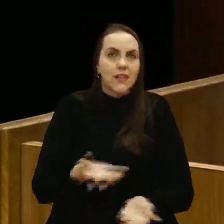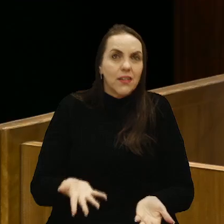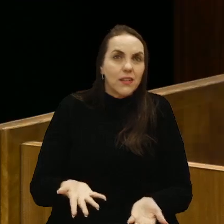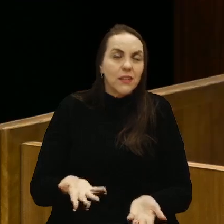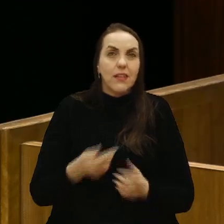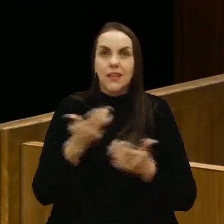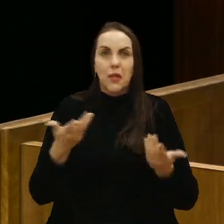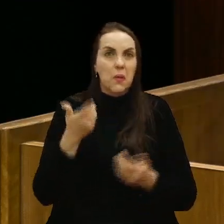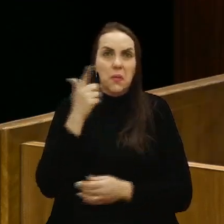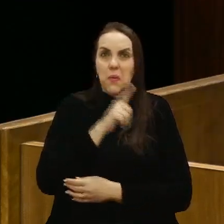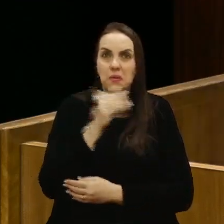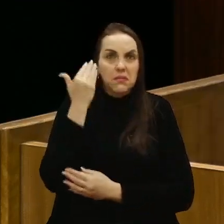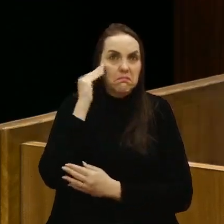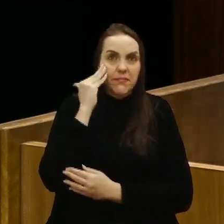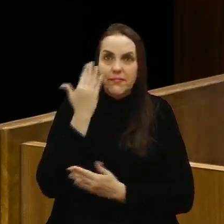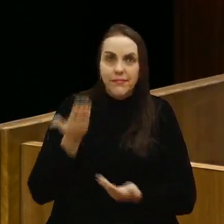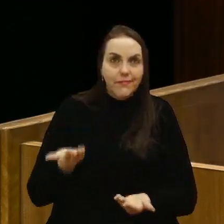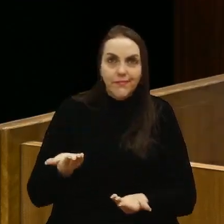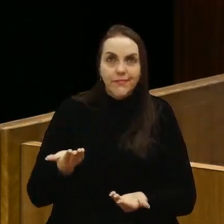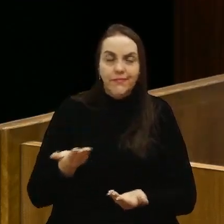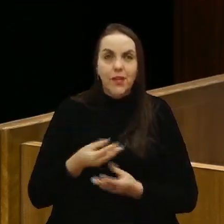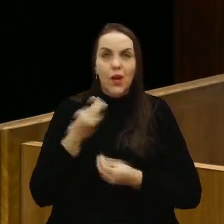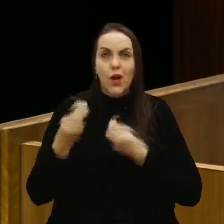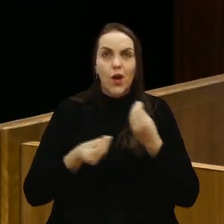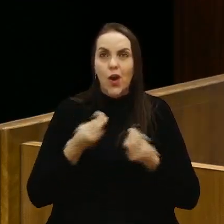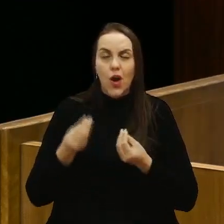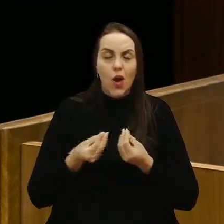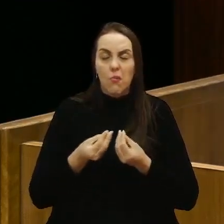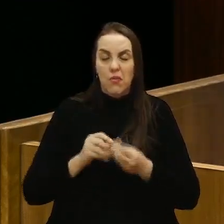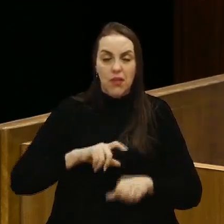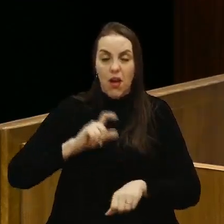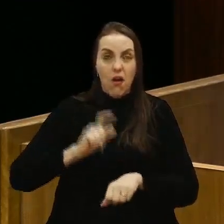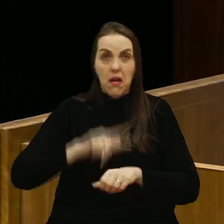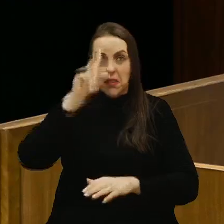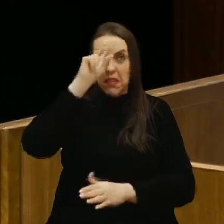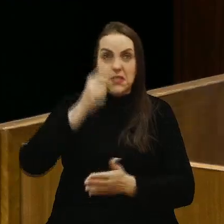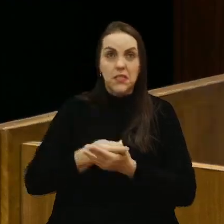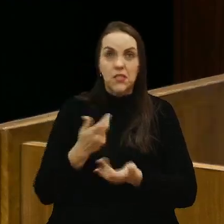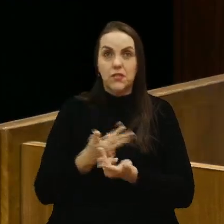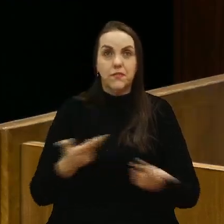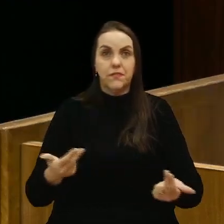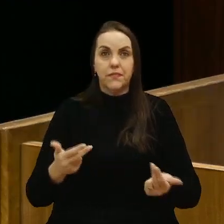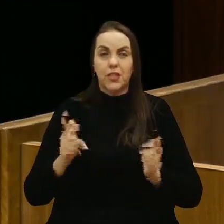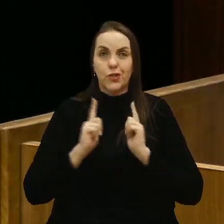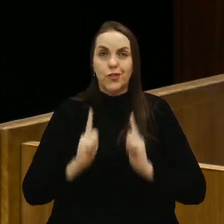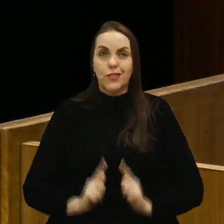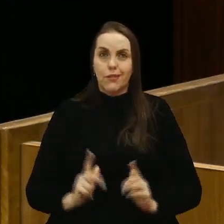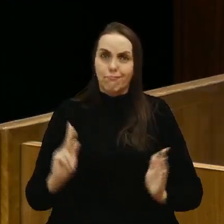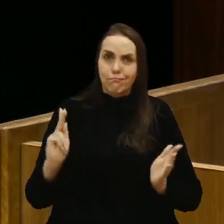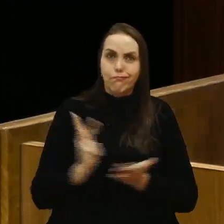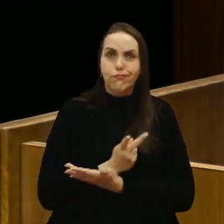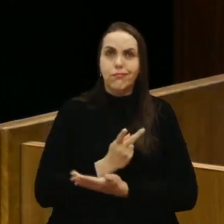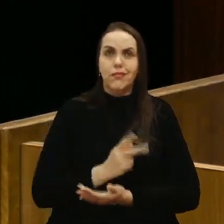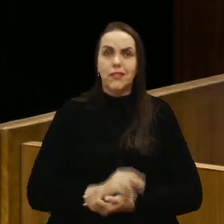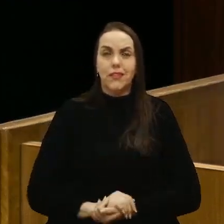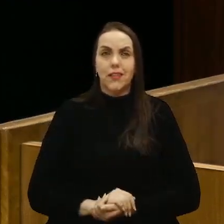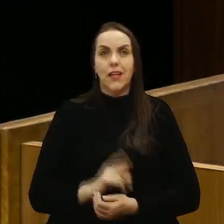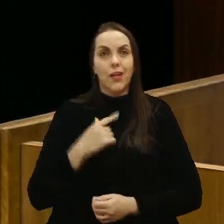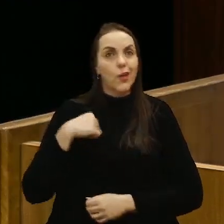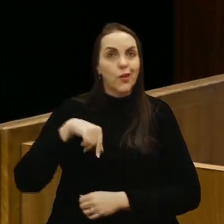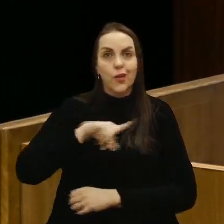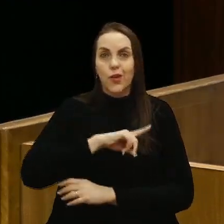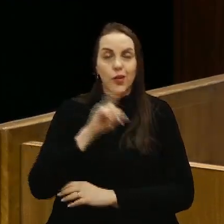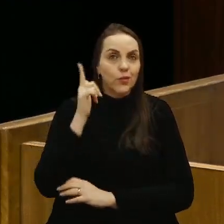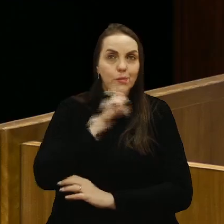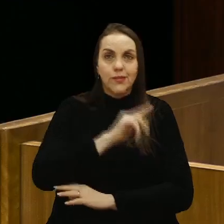não consegue entender a arbitrariedade desta gestão. A gente não